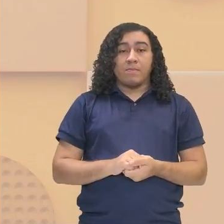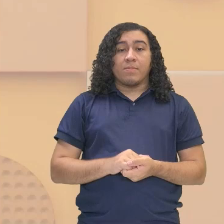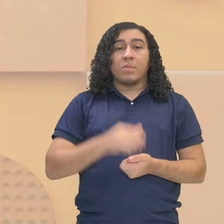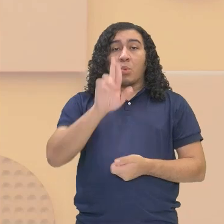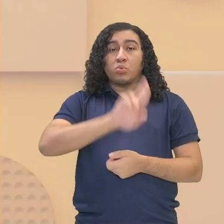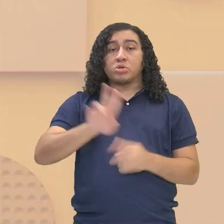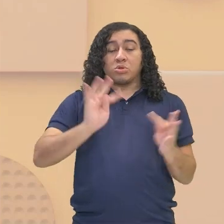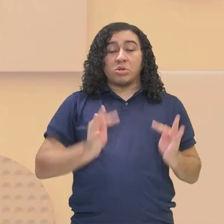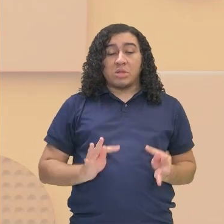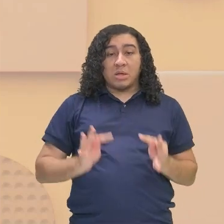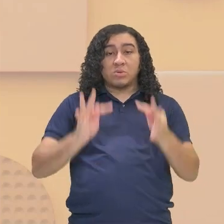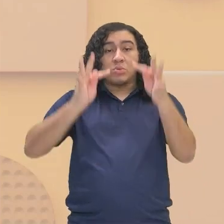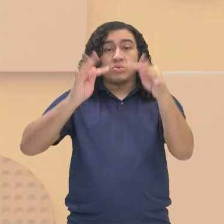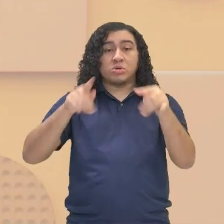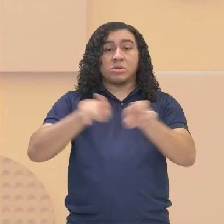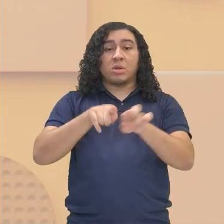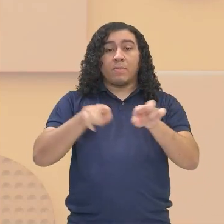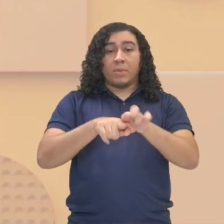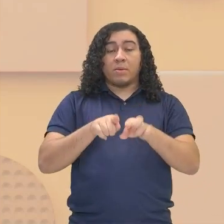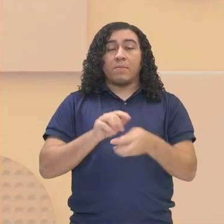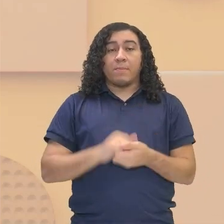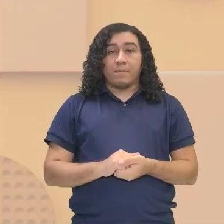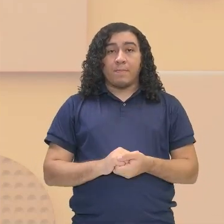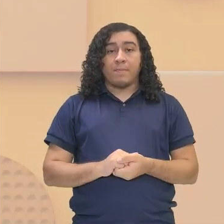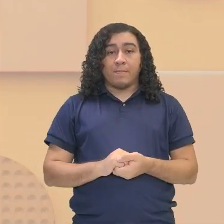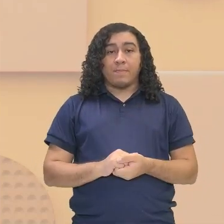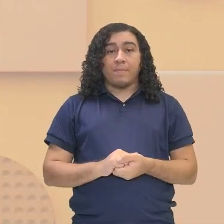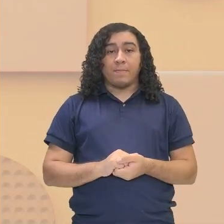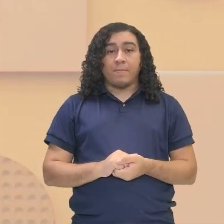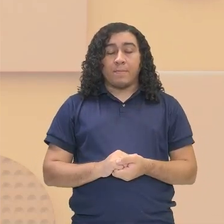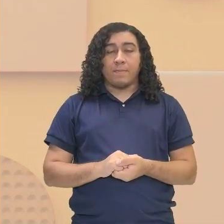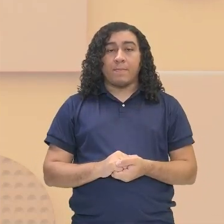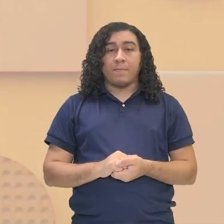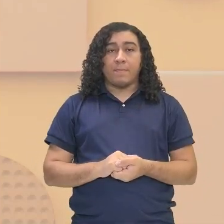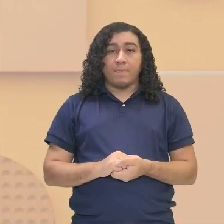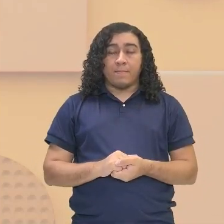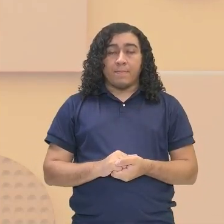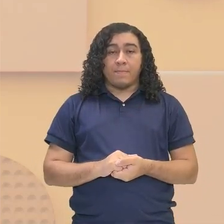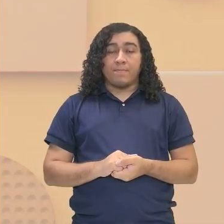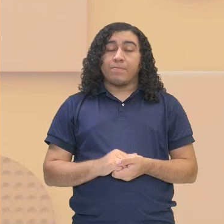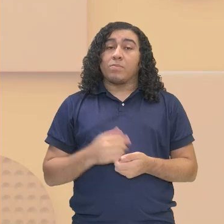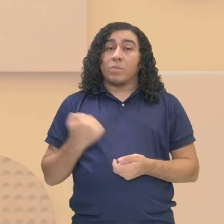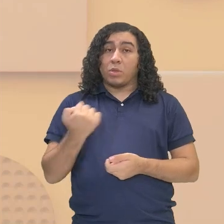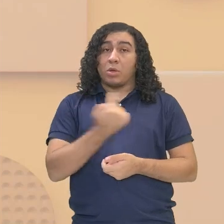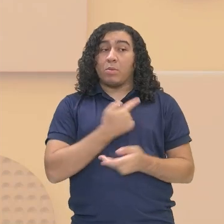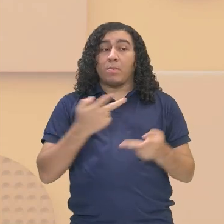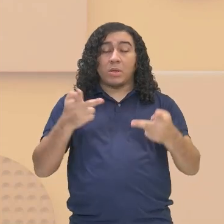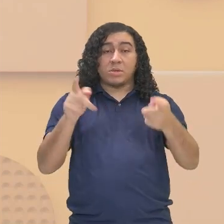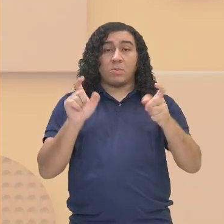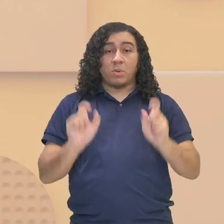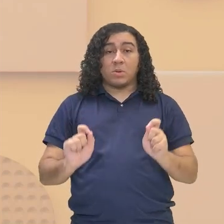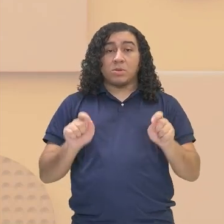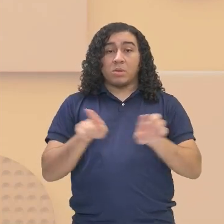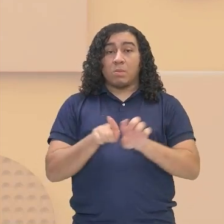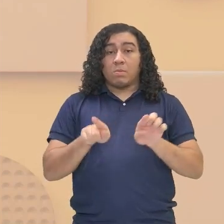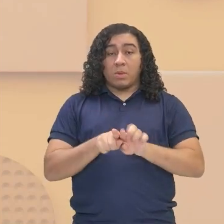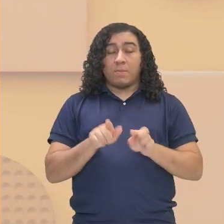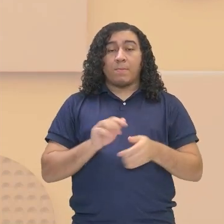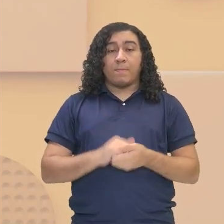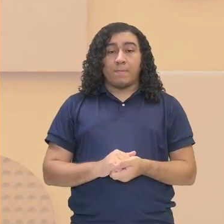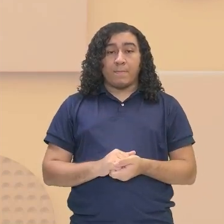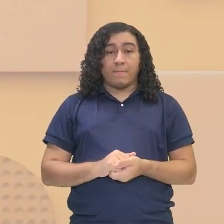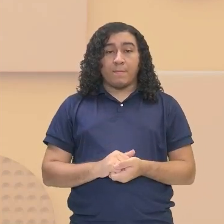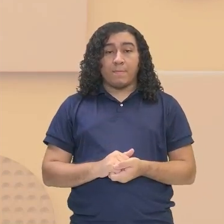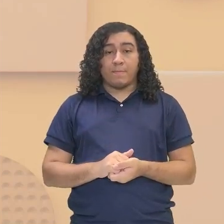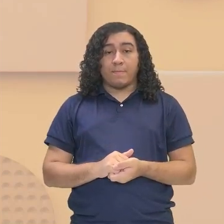através de drones, ou mesmo esse Hamas e Israel, né? E fora que a gente também vê o quê? Né? Aqueles armamentos